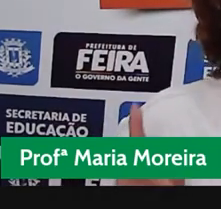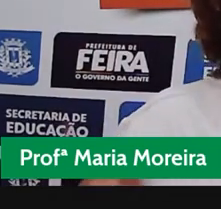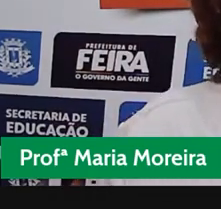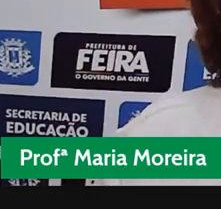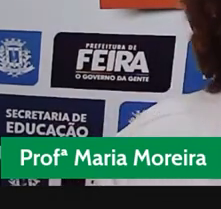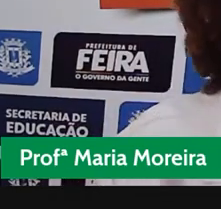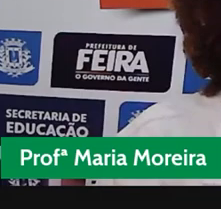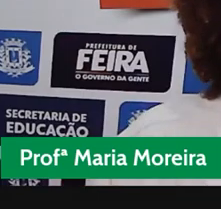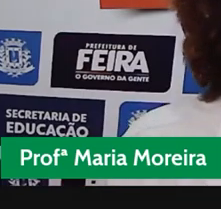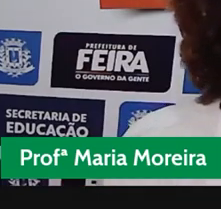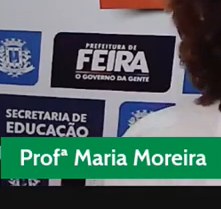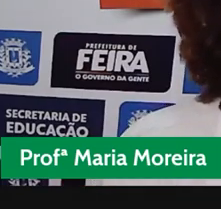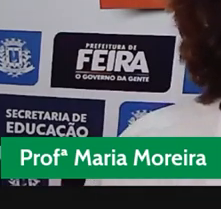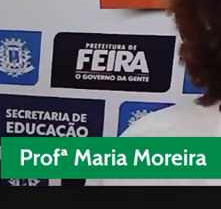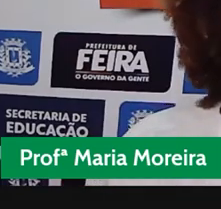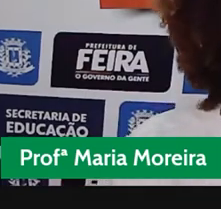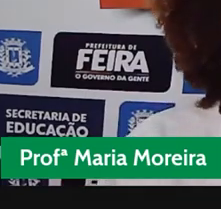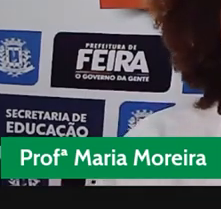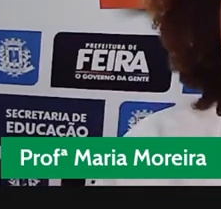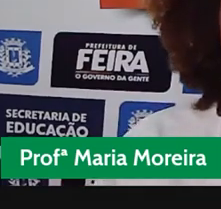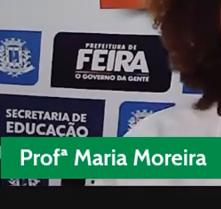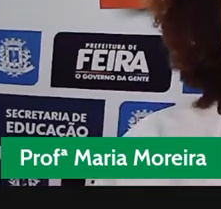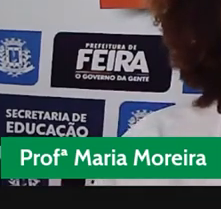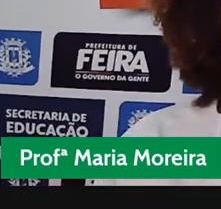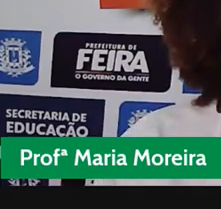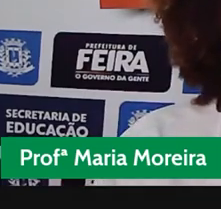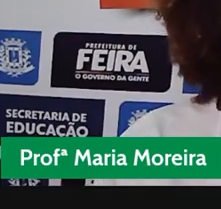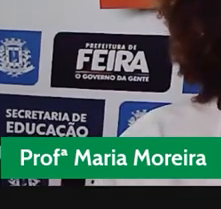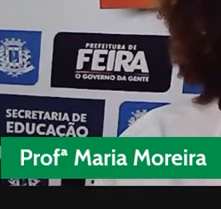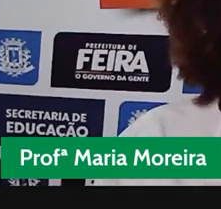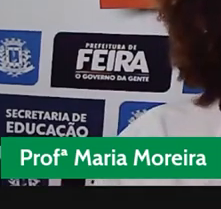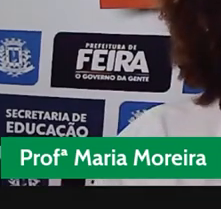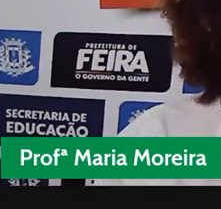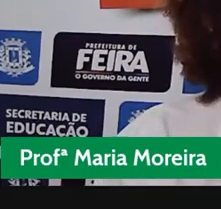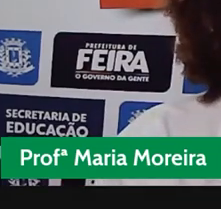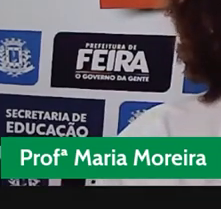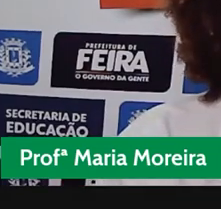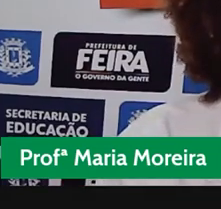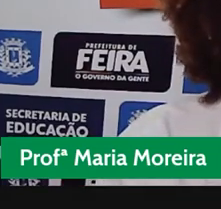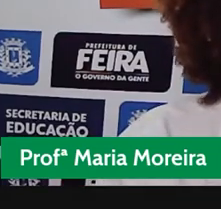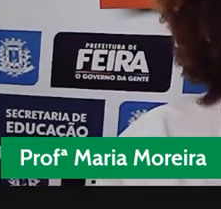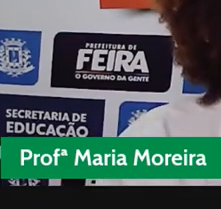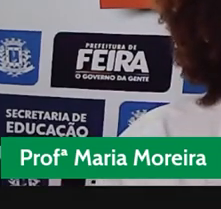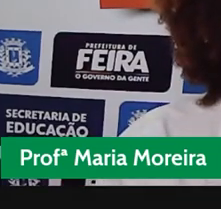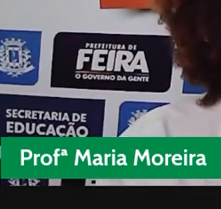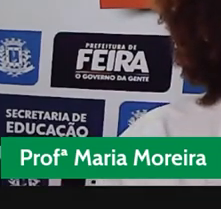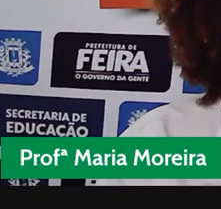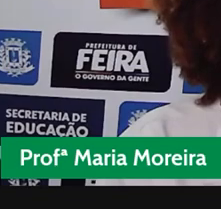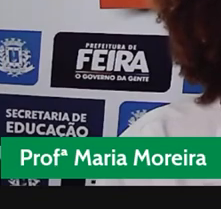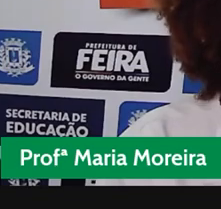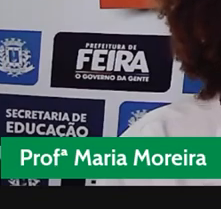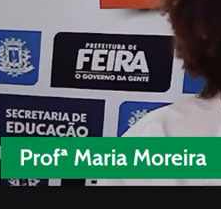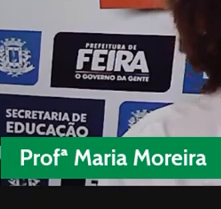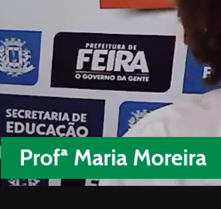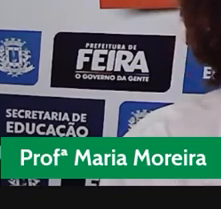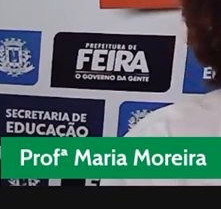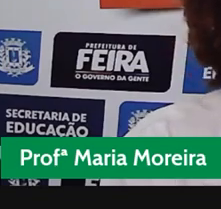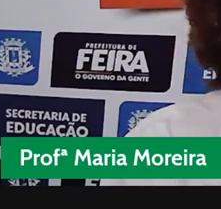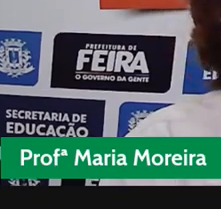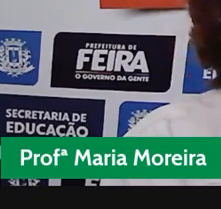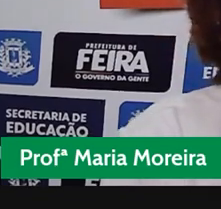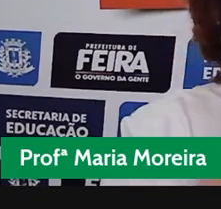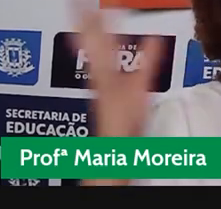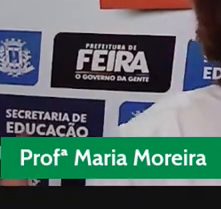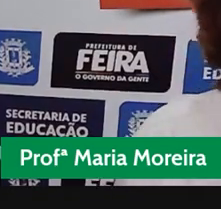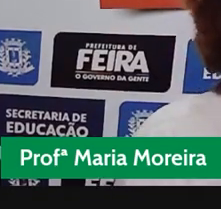vamos lembrando aí até chegar na sala de número 150 e hoje nossa aula de número 121